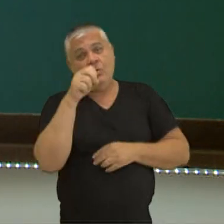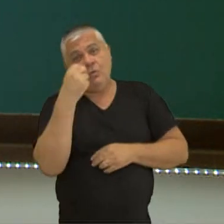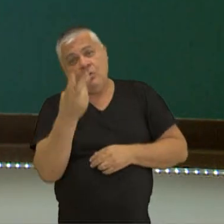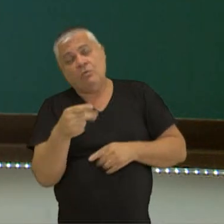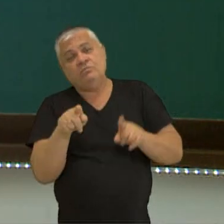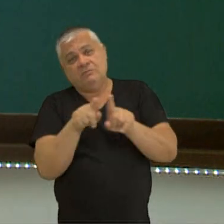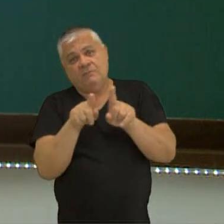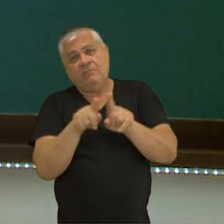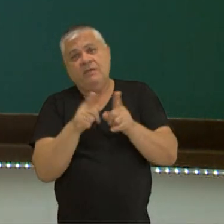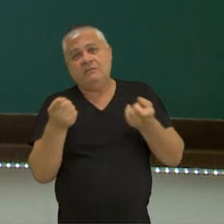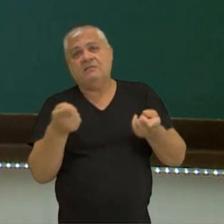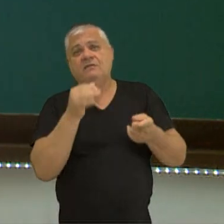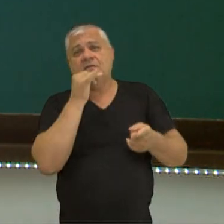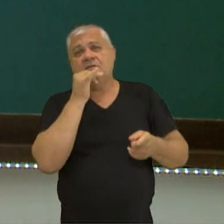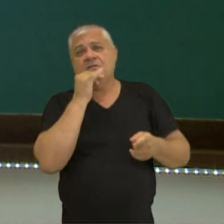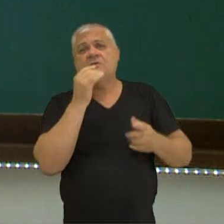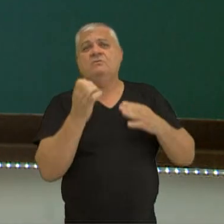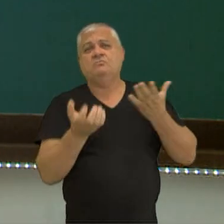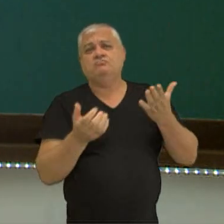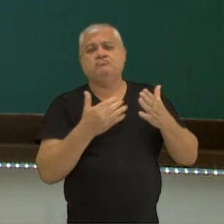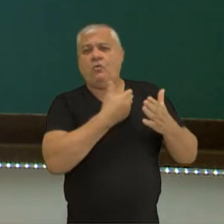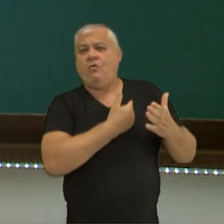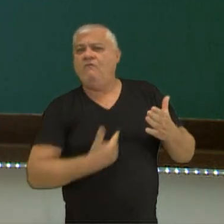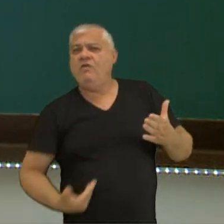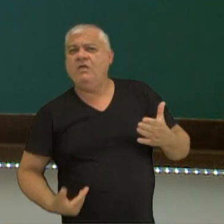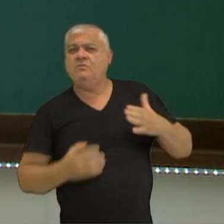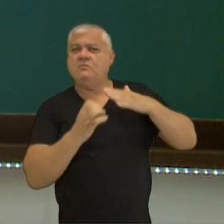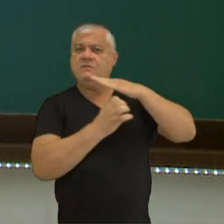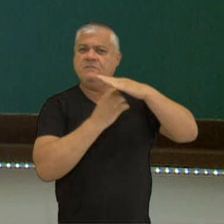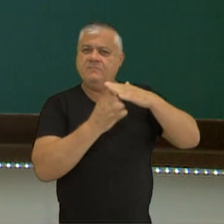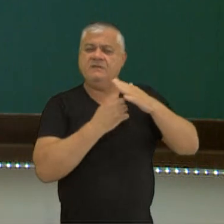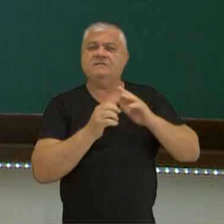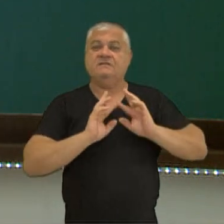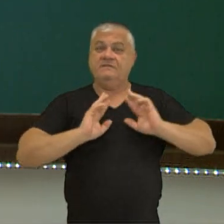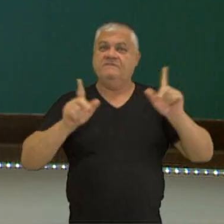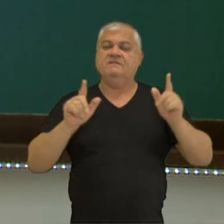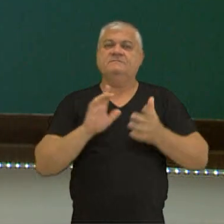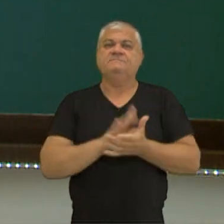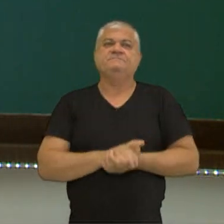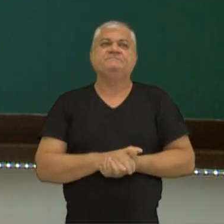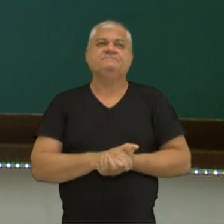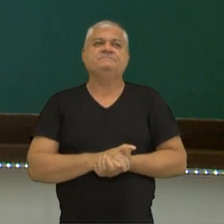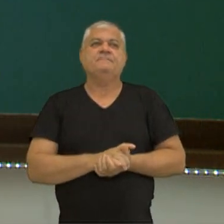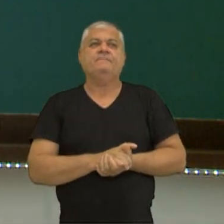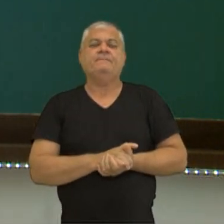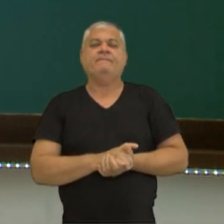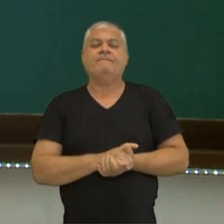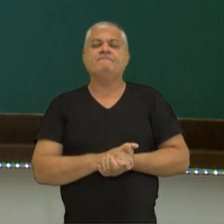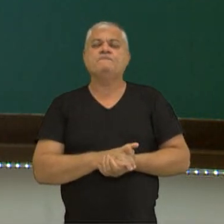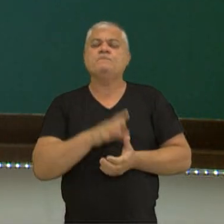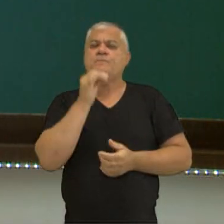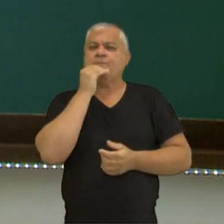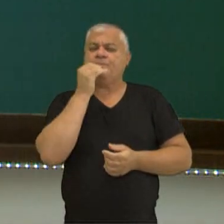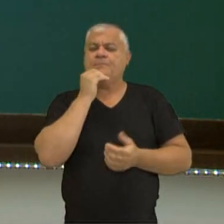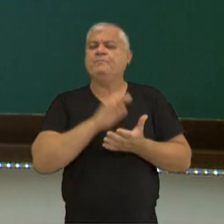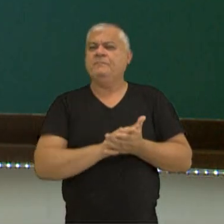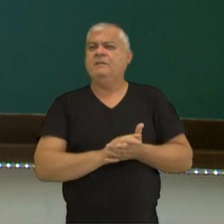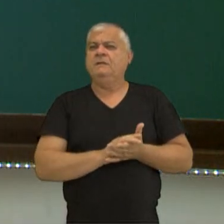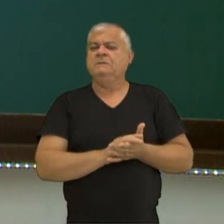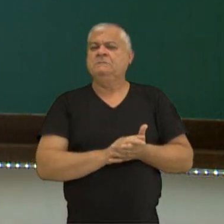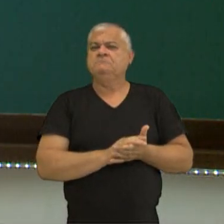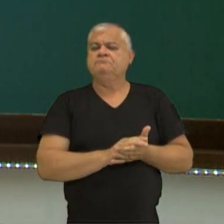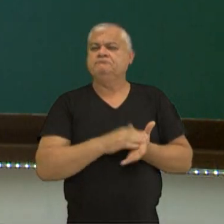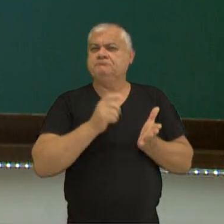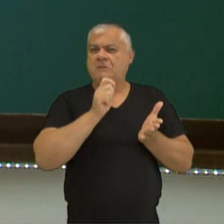ou também um orçamento de um governo, que infelizmente esse é difícil a gente ver, né? No caderno de educação financeira,